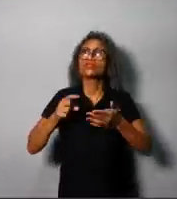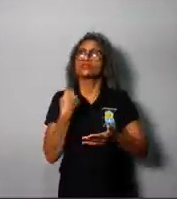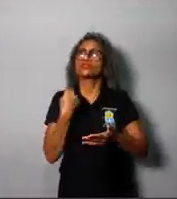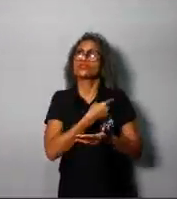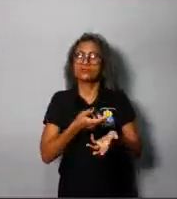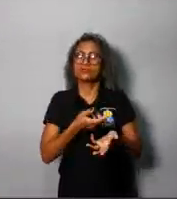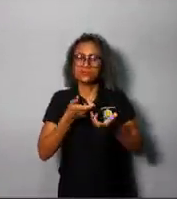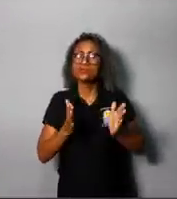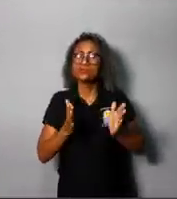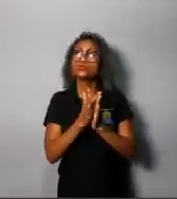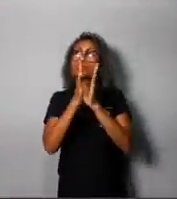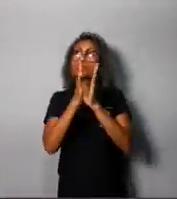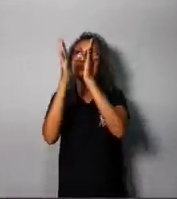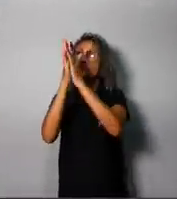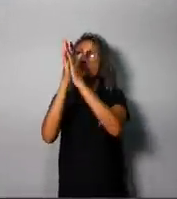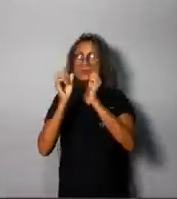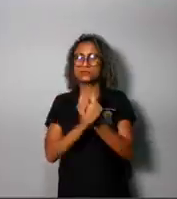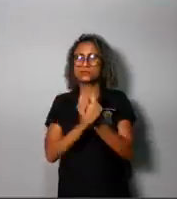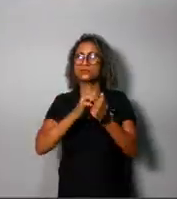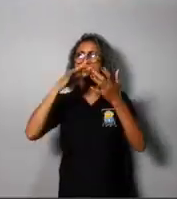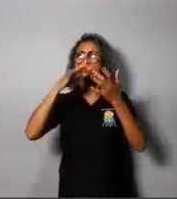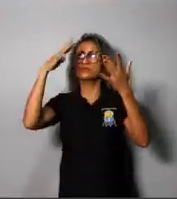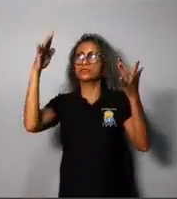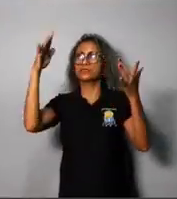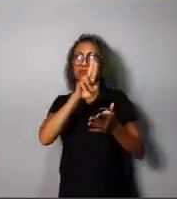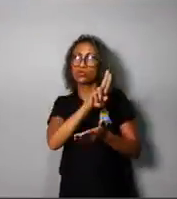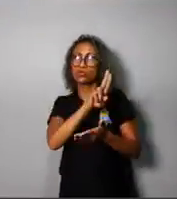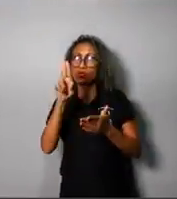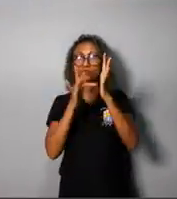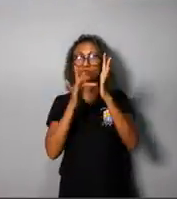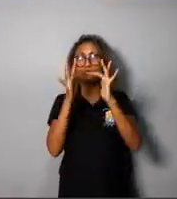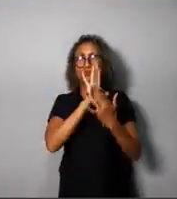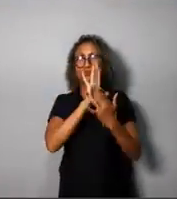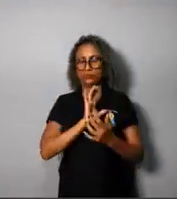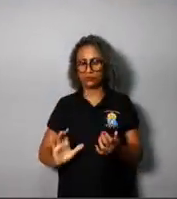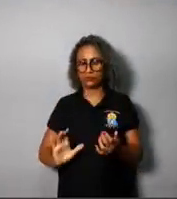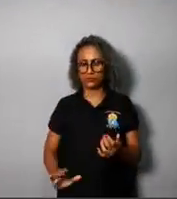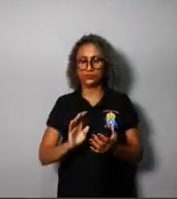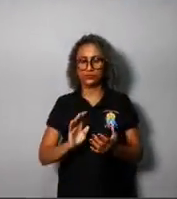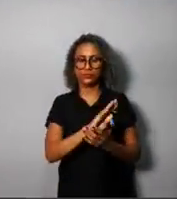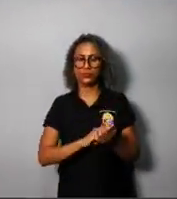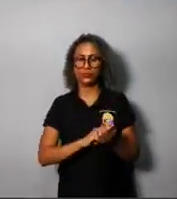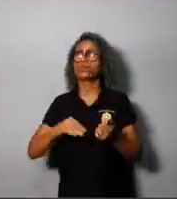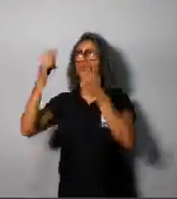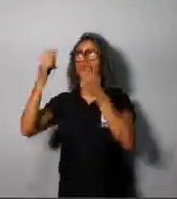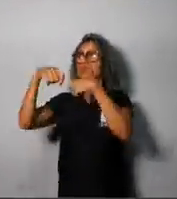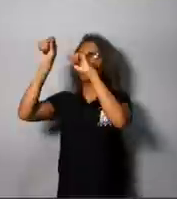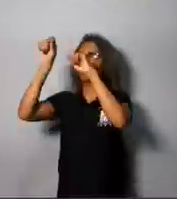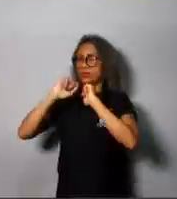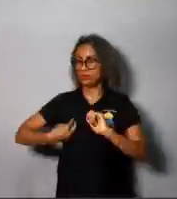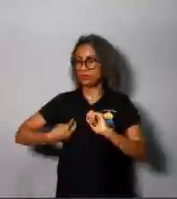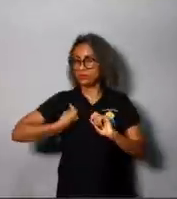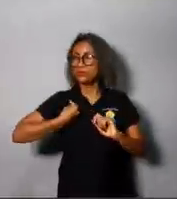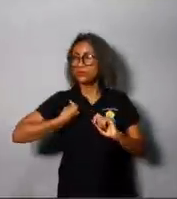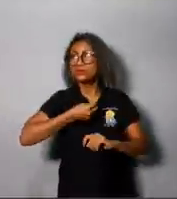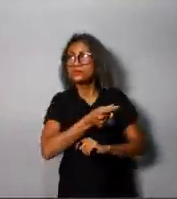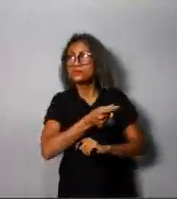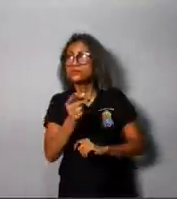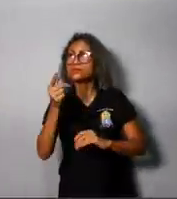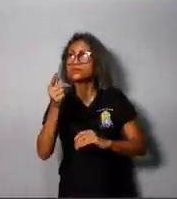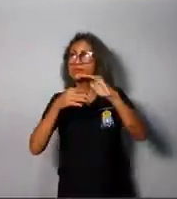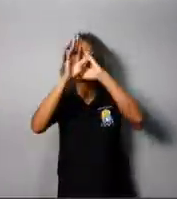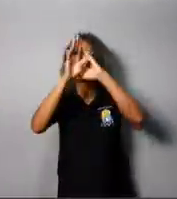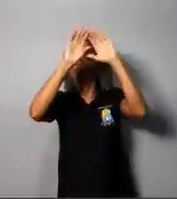Jesus Cristo, vosso Filho. Concedei-nos o convívio dos eleitos. Por